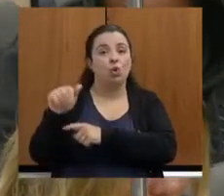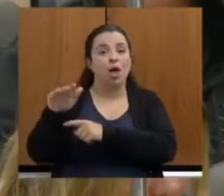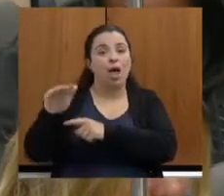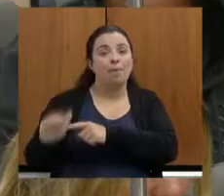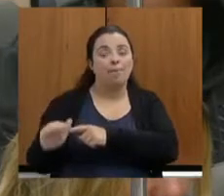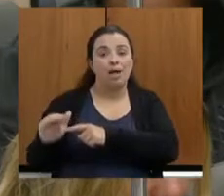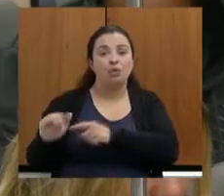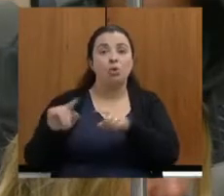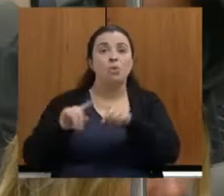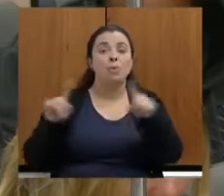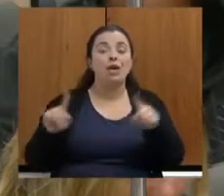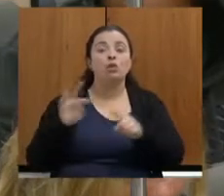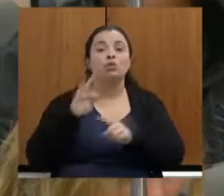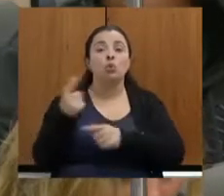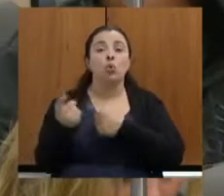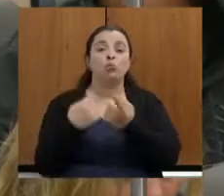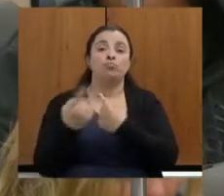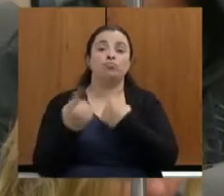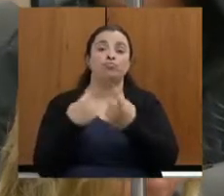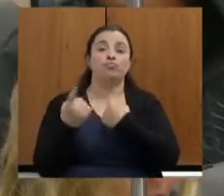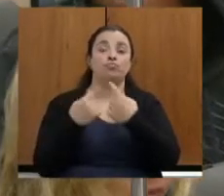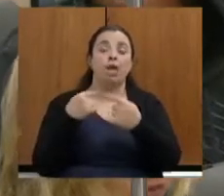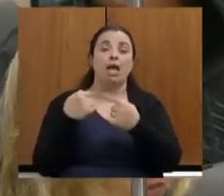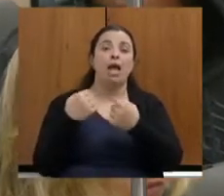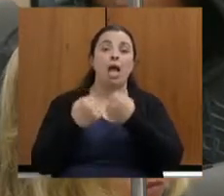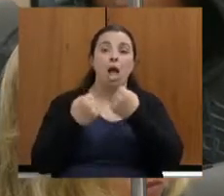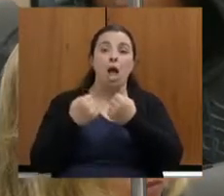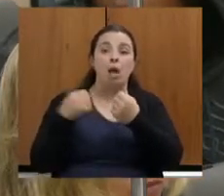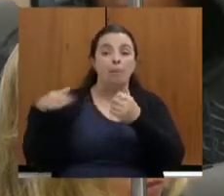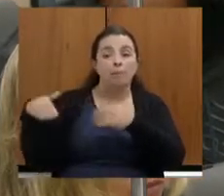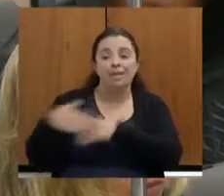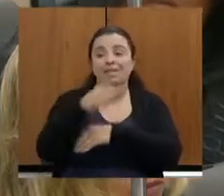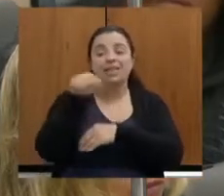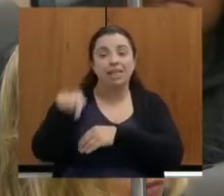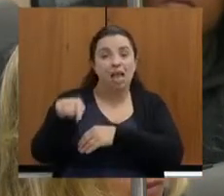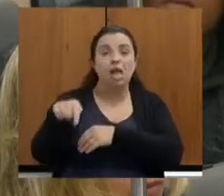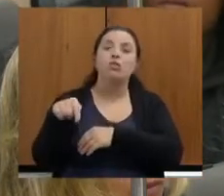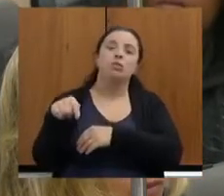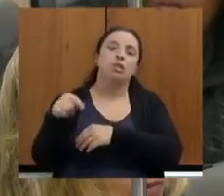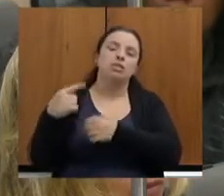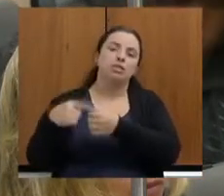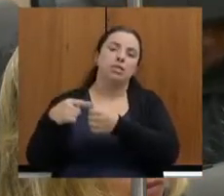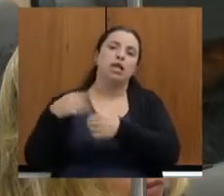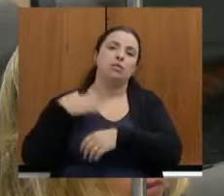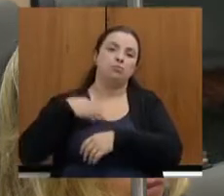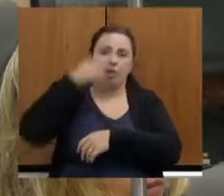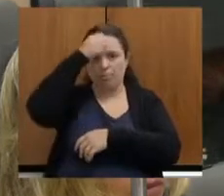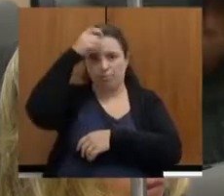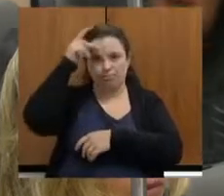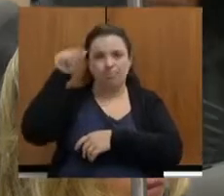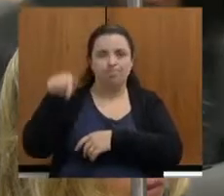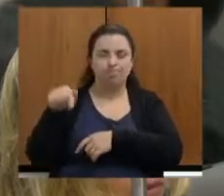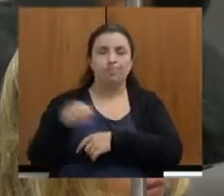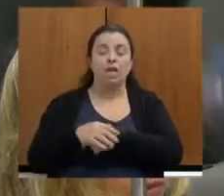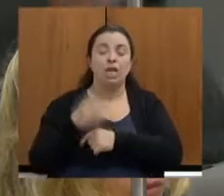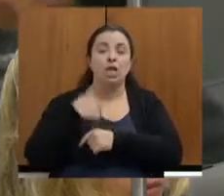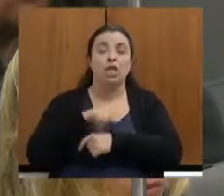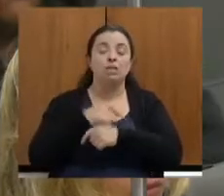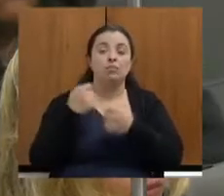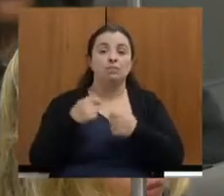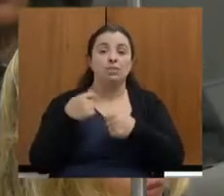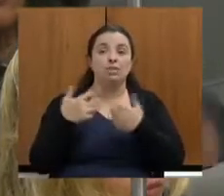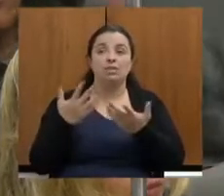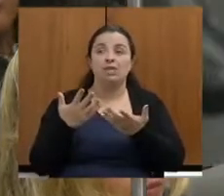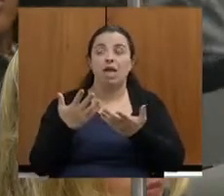passa dentro de Monsenhor Horta e no início a gente teve que que conviver